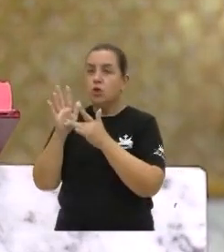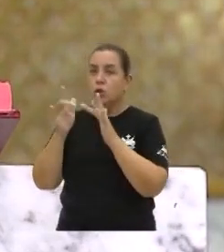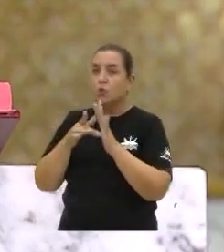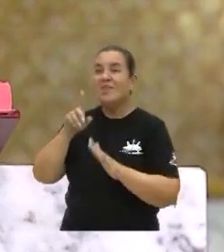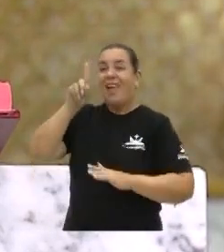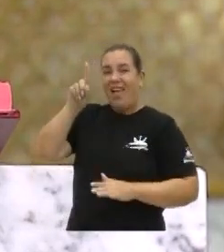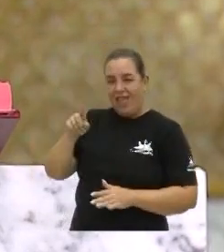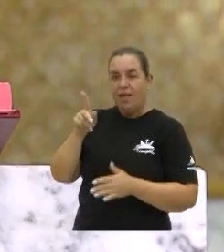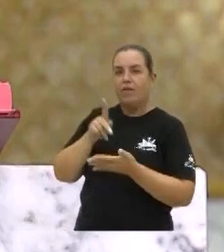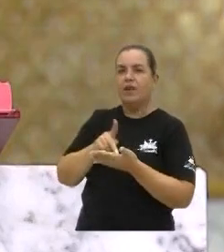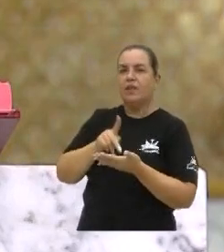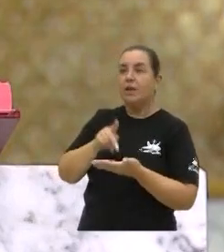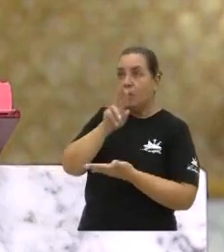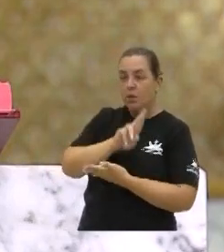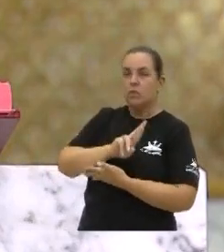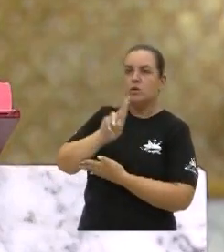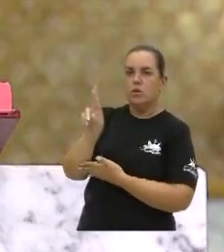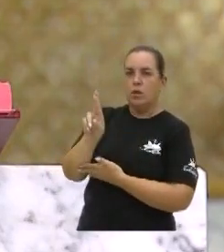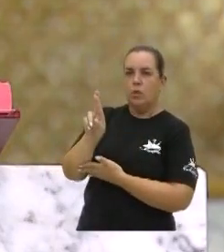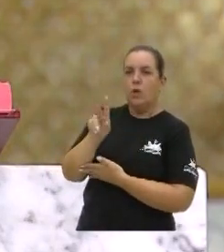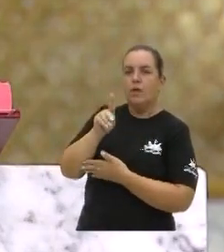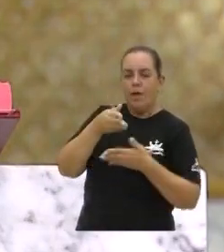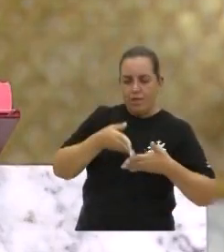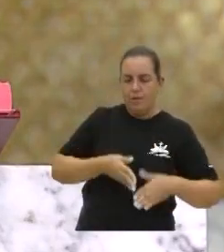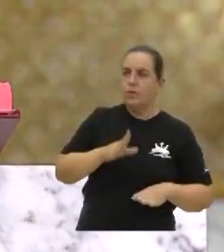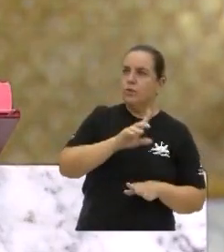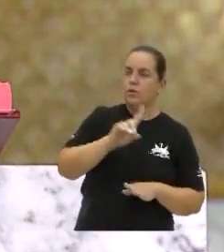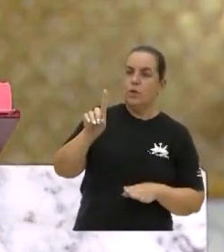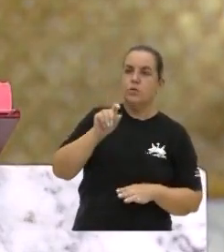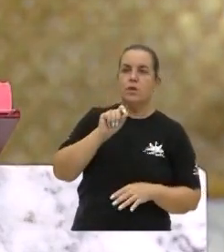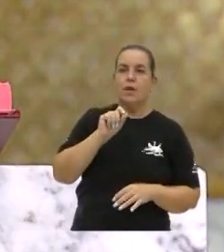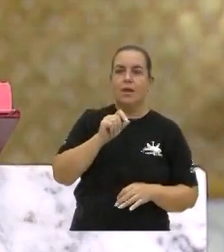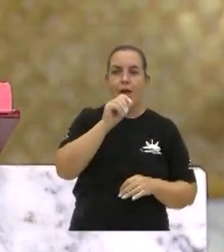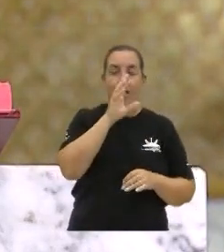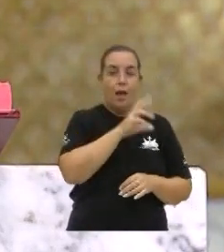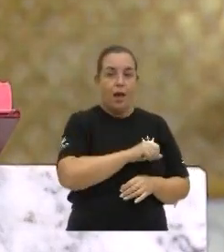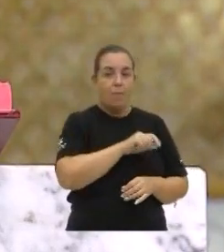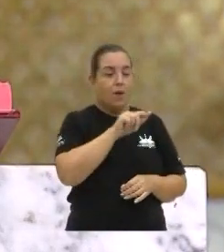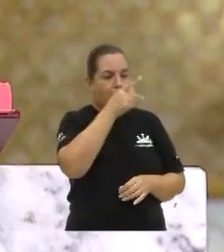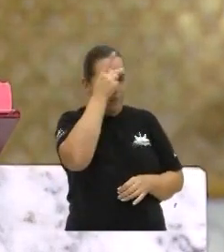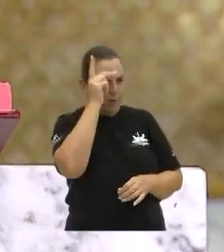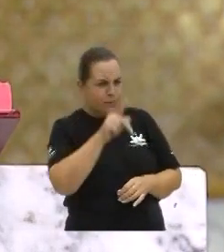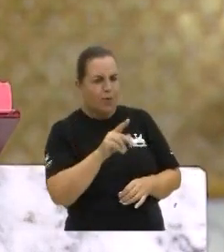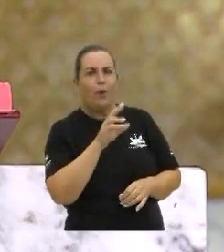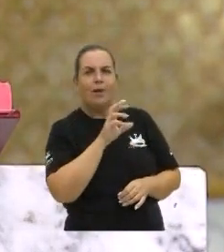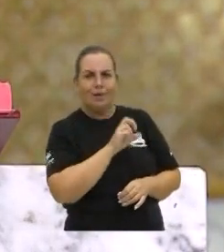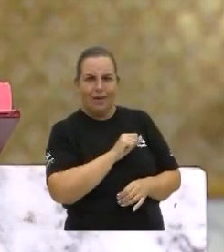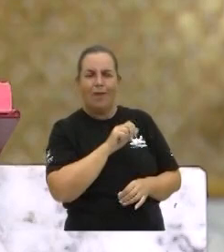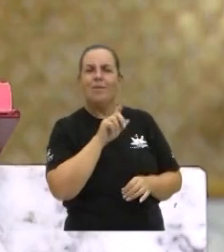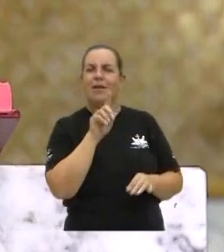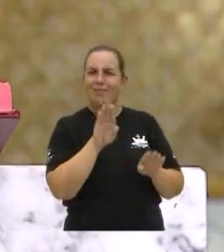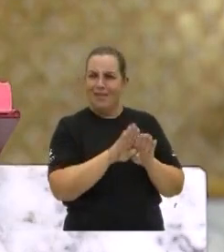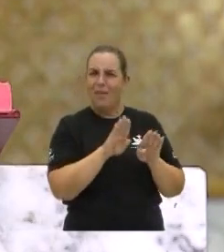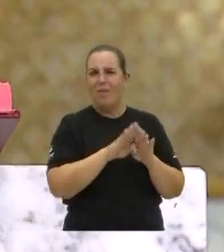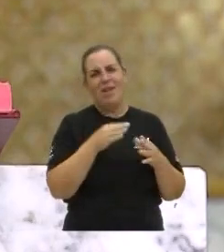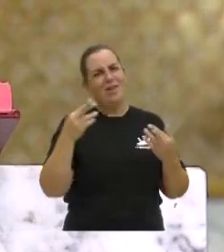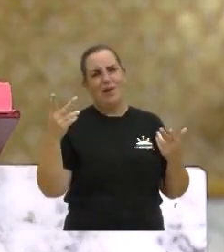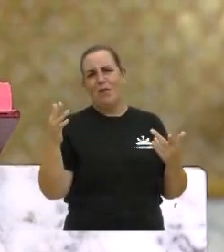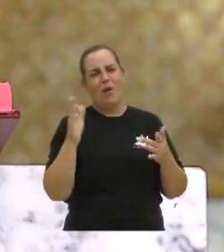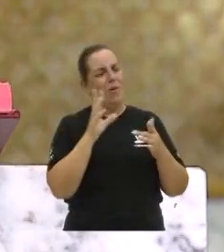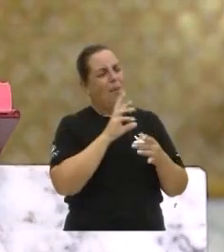nasceu de Deus. E quem ama aquele que gerou alguém, amará também aquele que dele